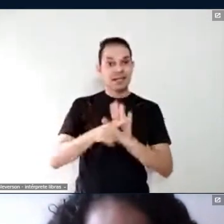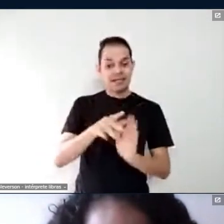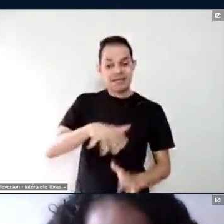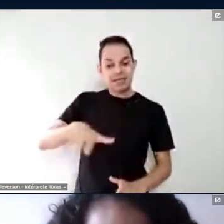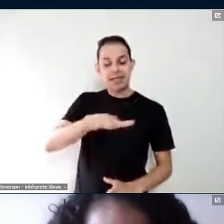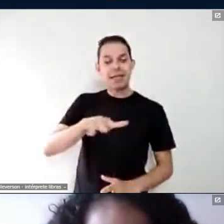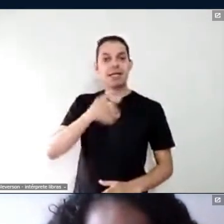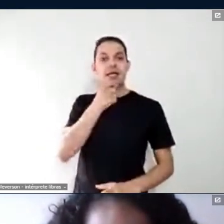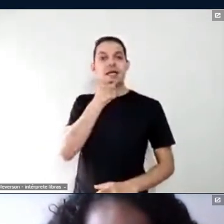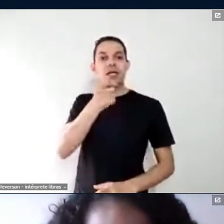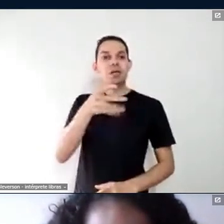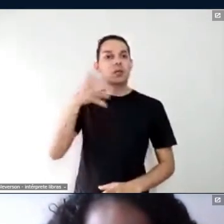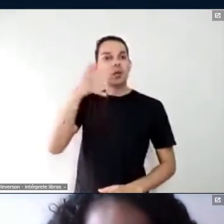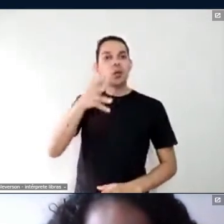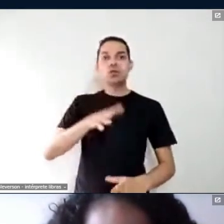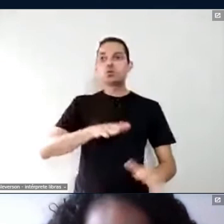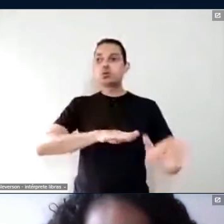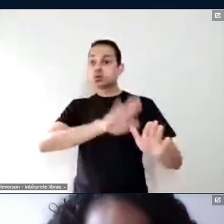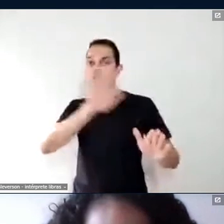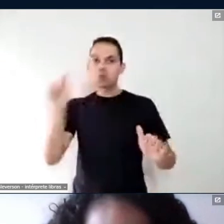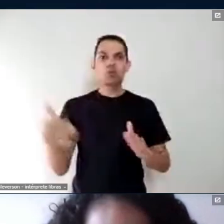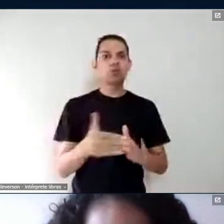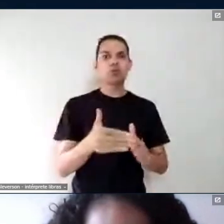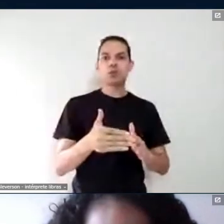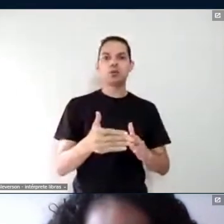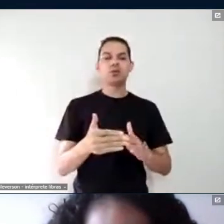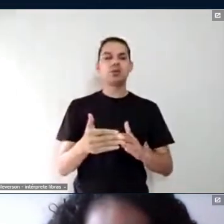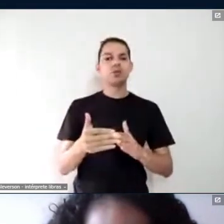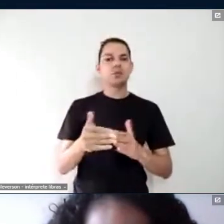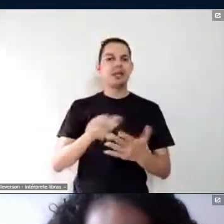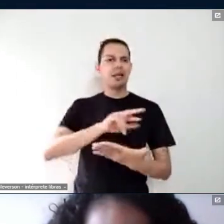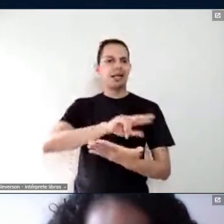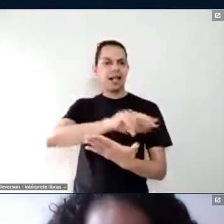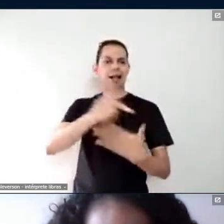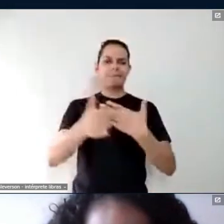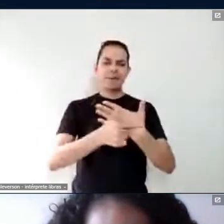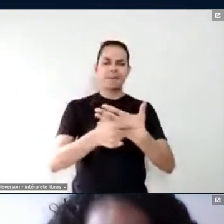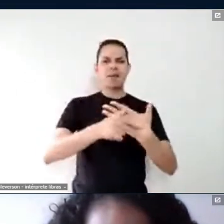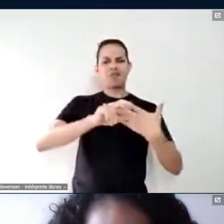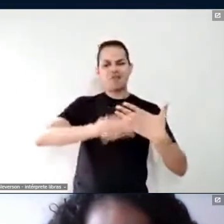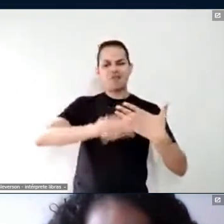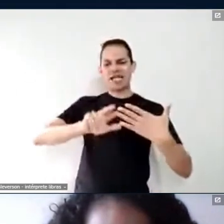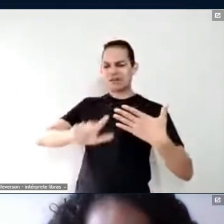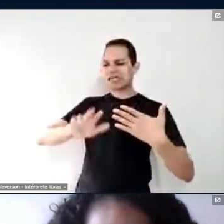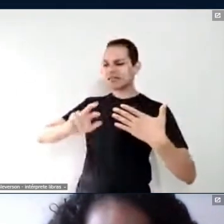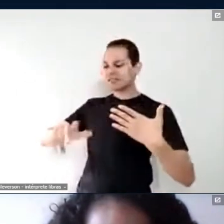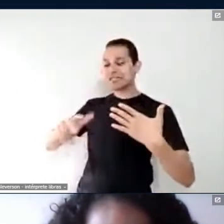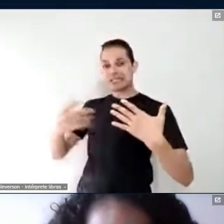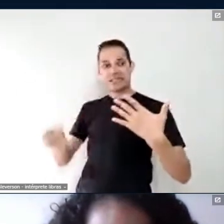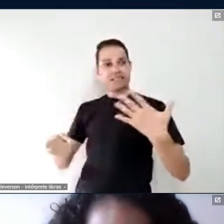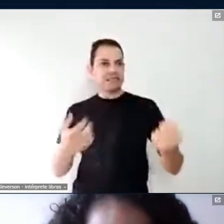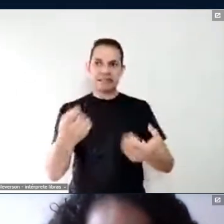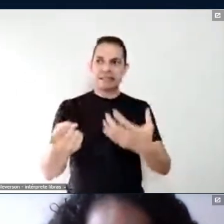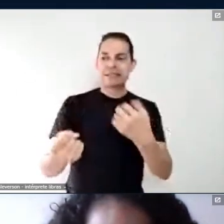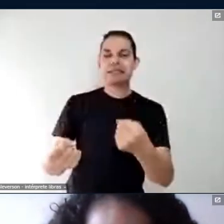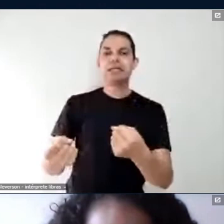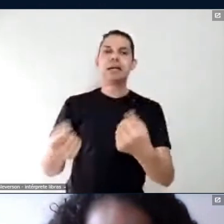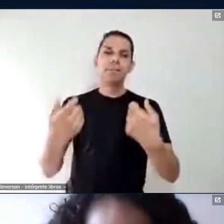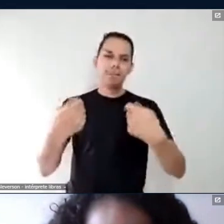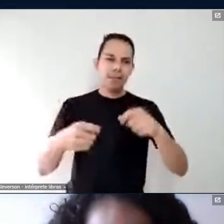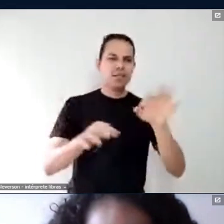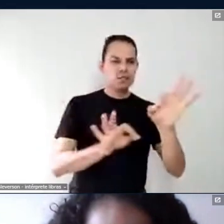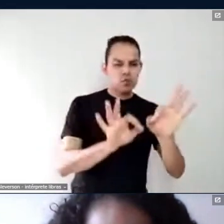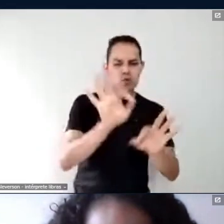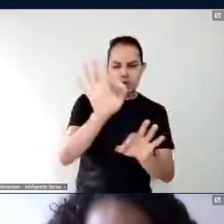muito tudo, ele é muito, muita coisa, né? E aí a gente precisa redesenhar, mas